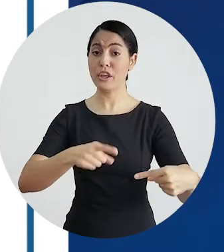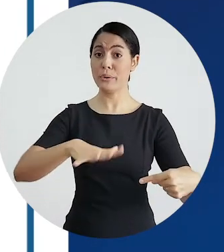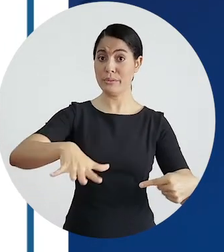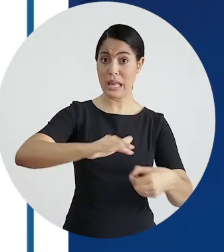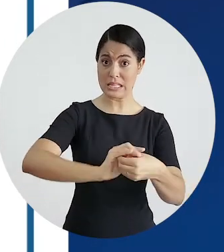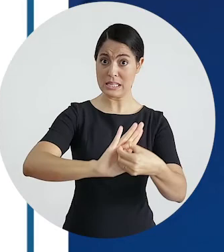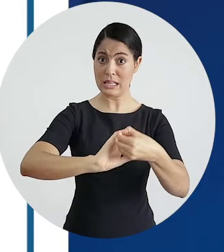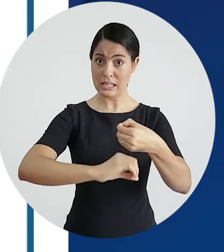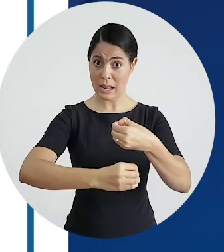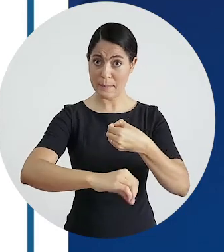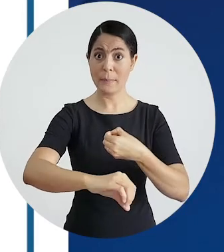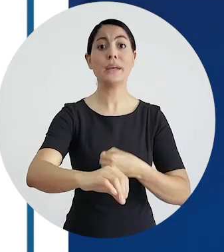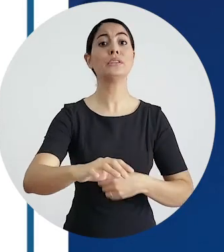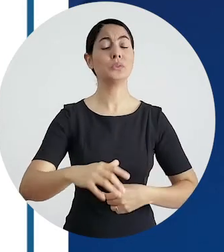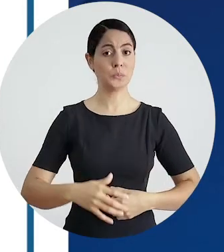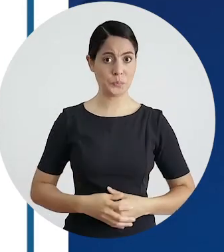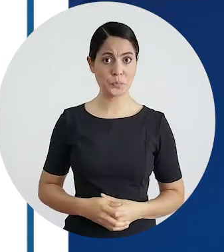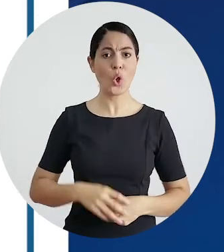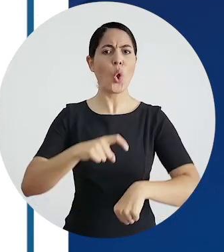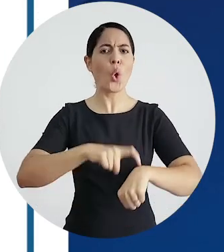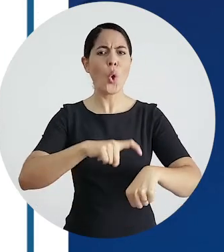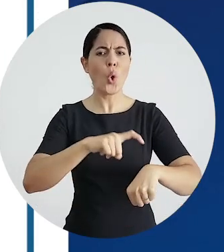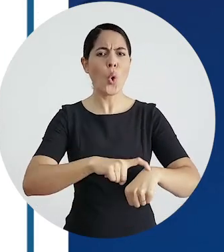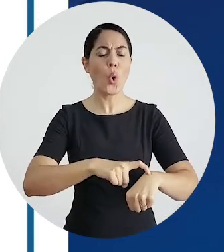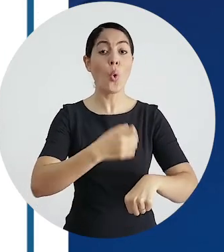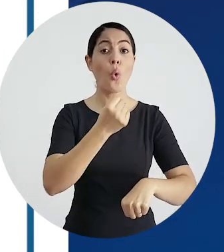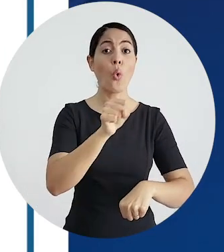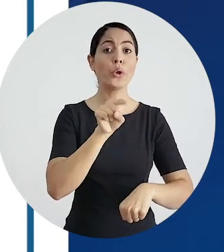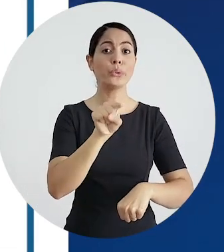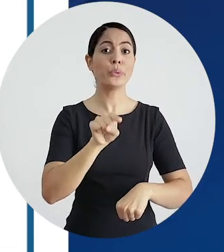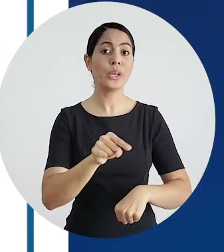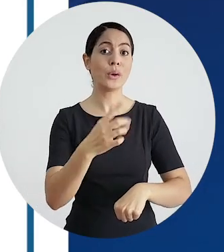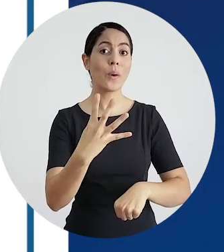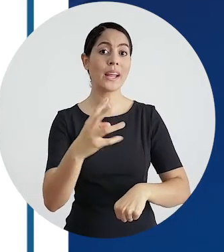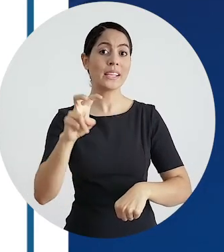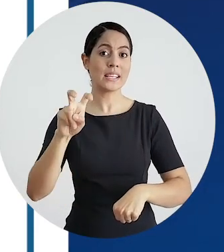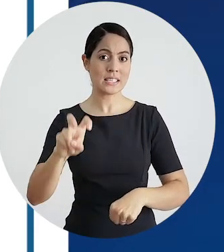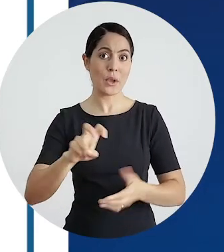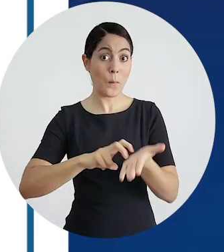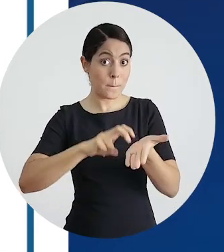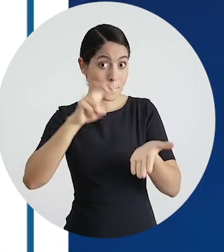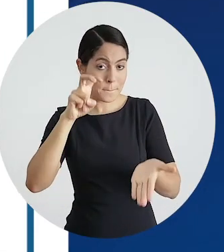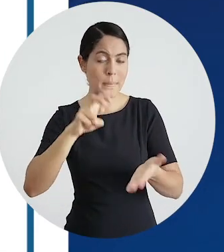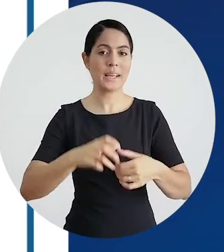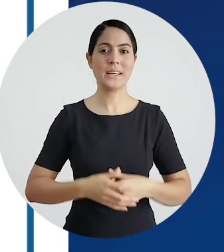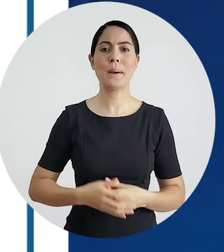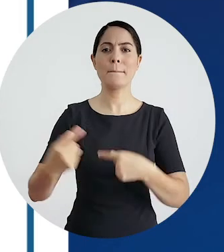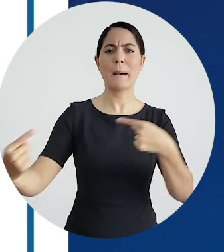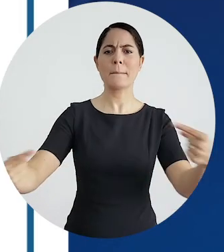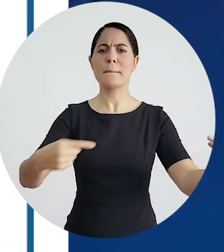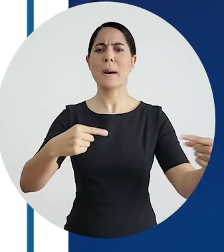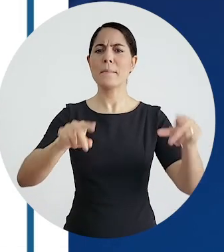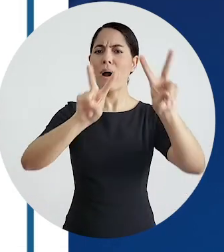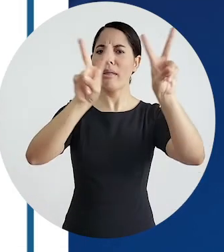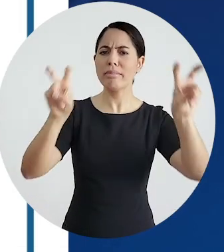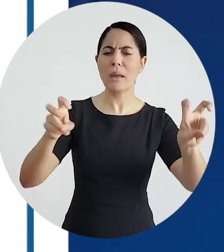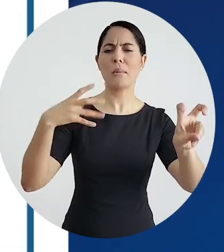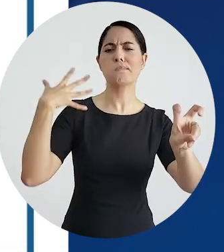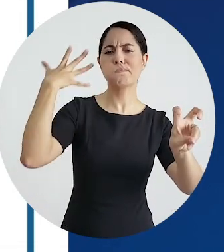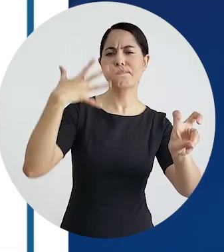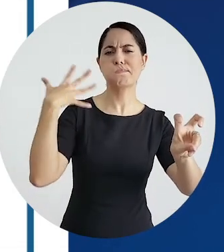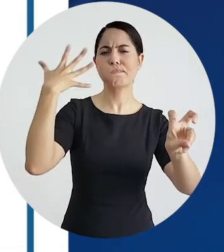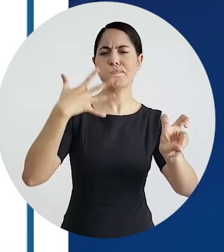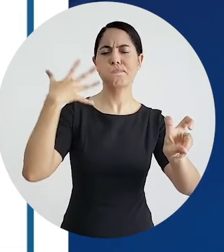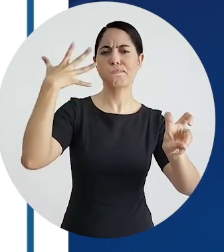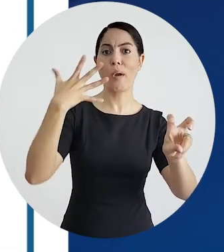Novo Marco Legal do Saneamento Básico, a partir das 8h45 da manhã. O seminário vai debater o tema de maneira